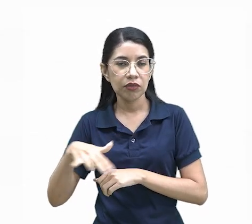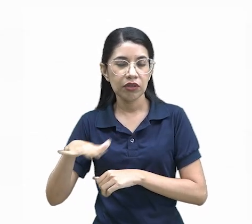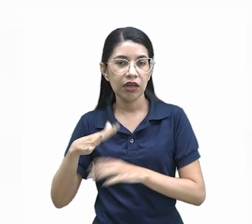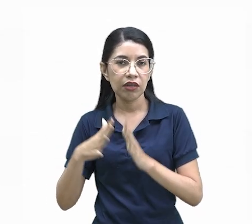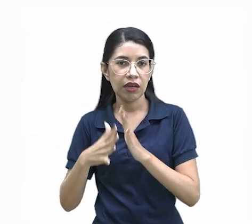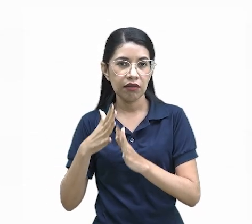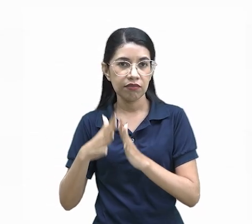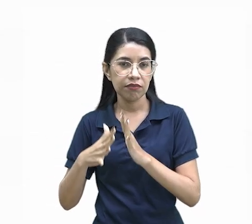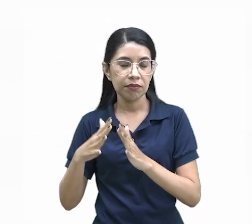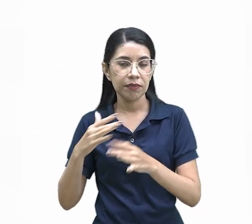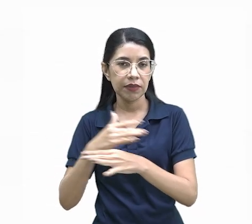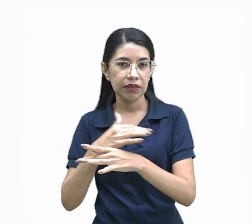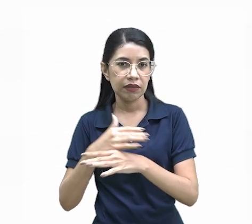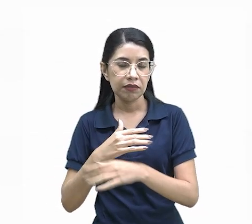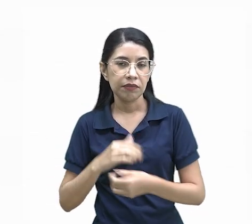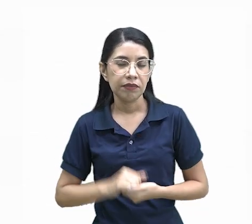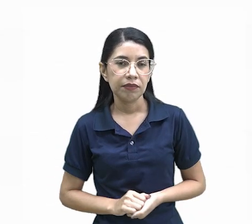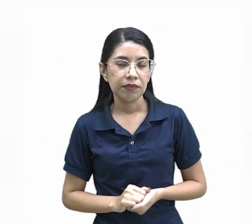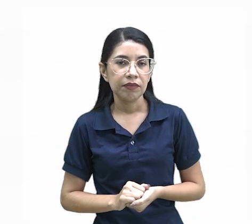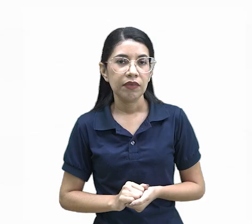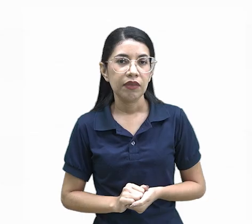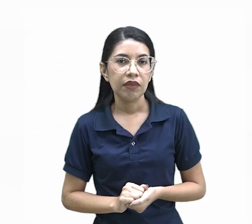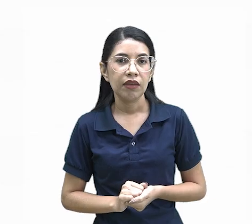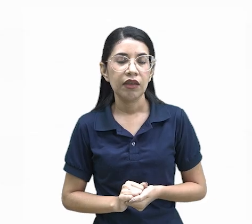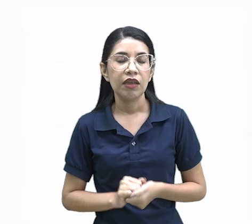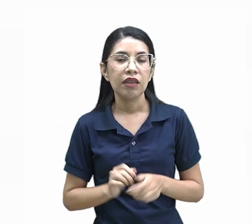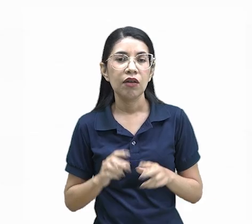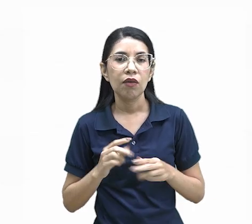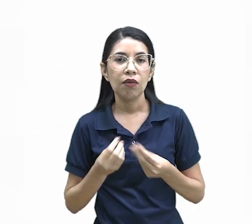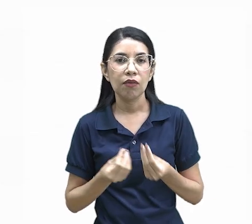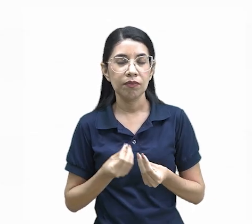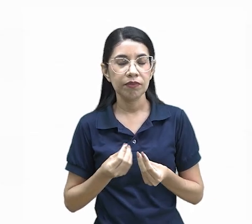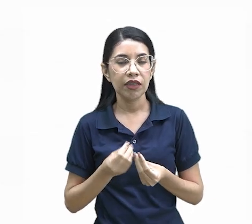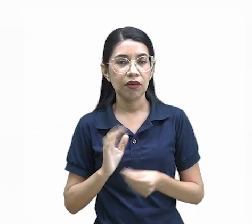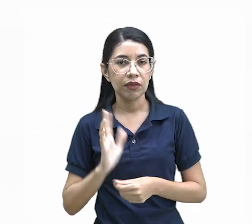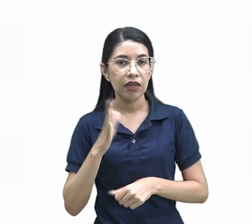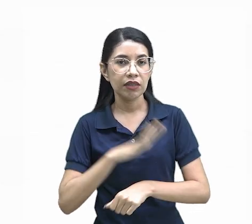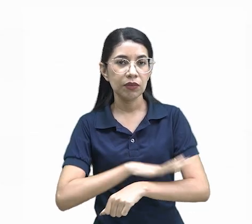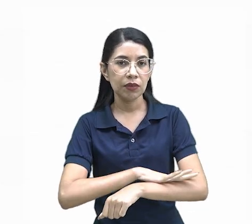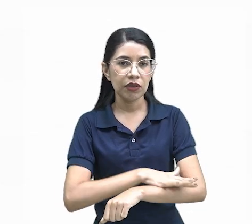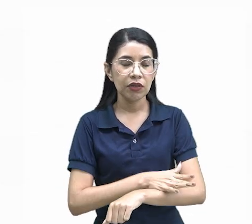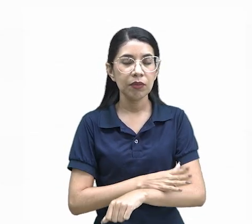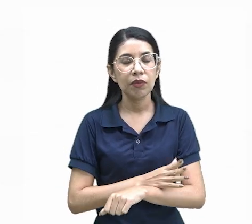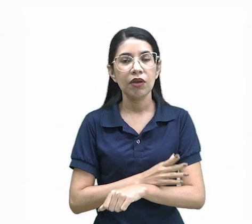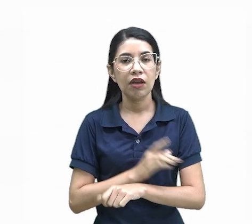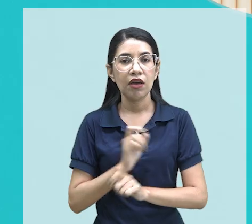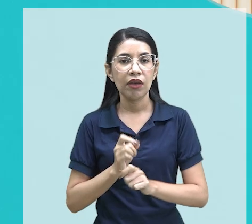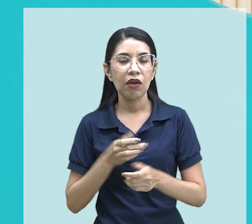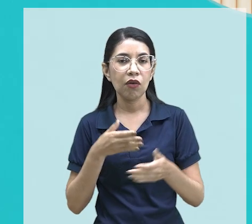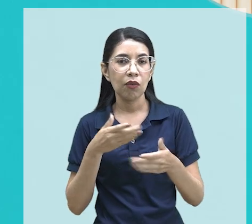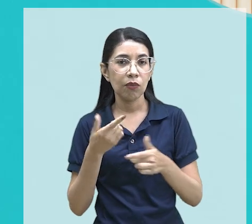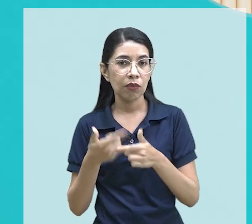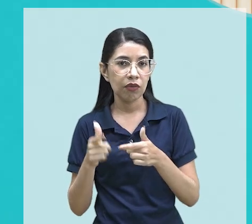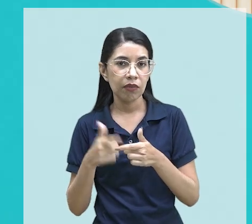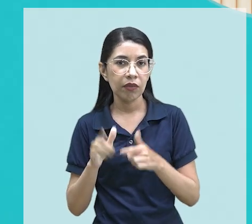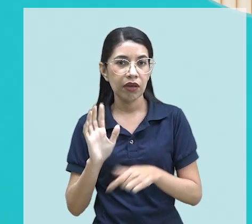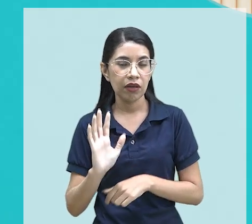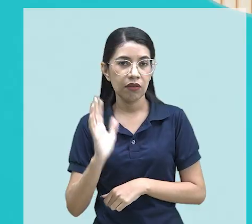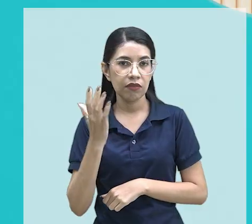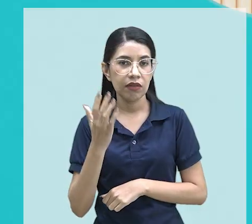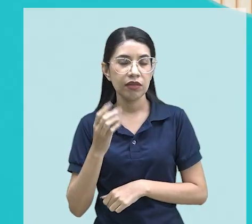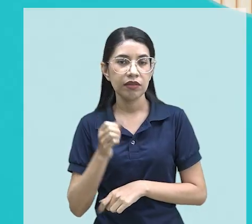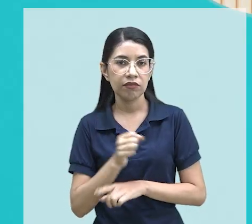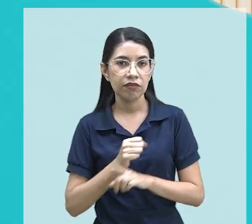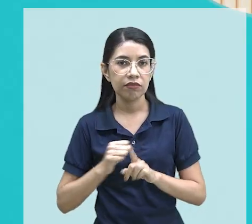desenvolvimento, né? Dessa forma, o racismo estrutural constitui um obstáculo, né? Então